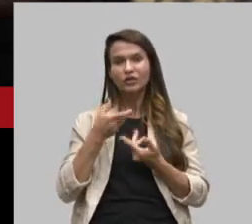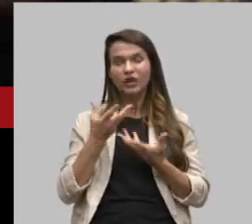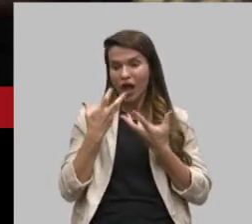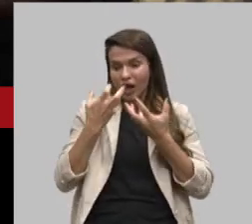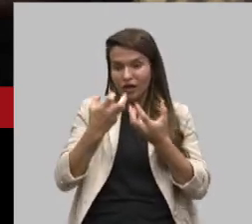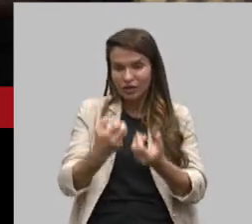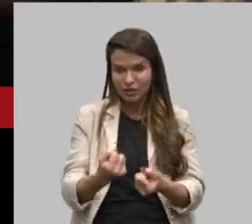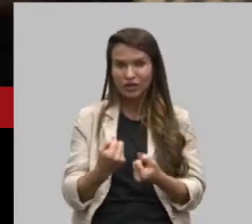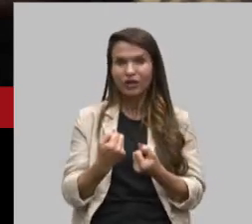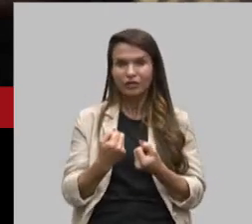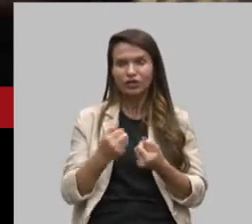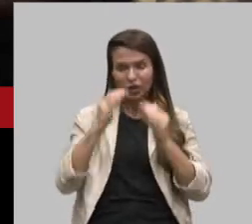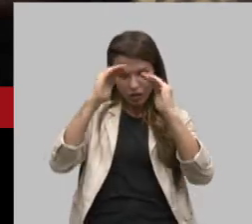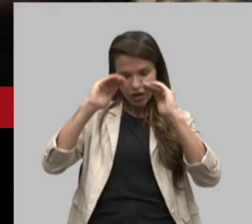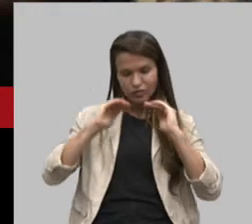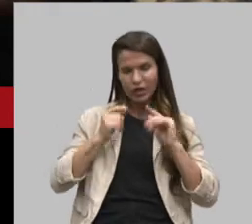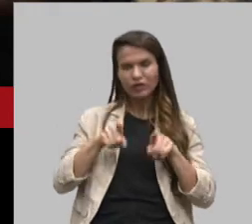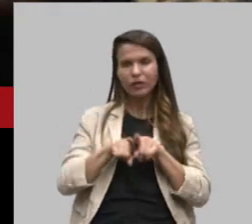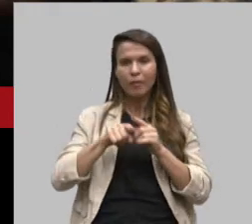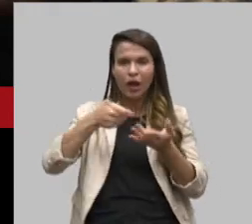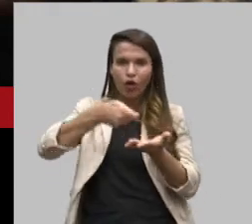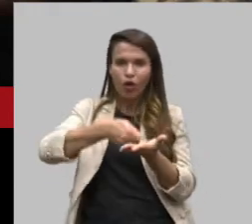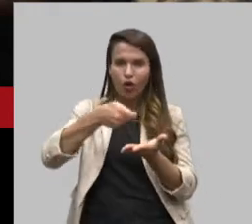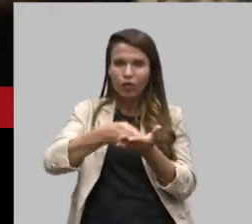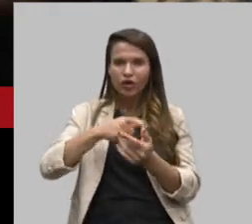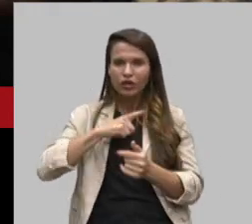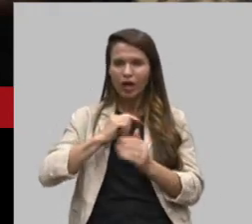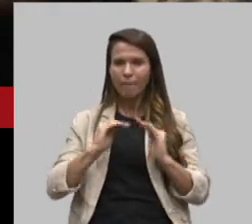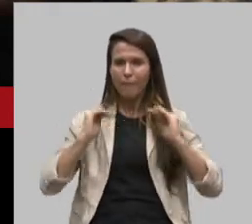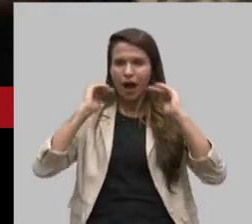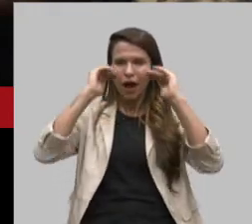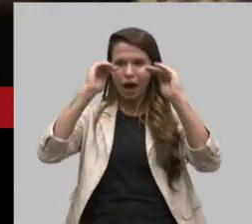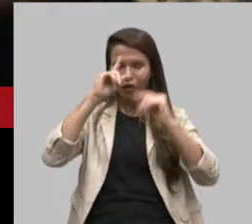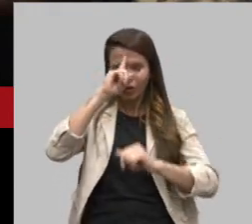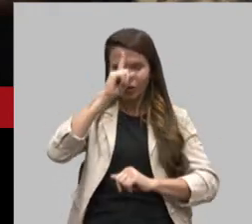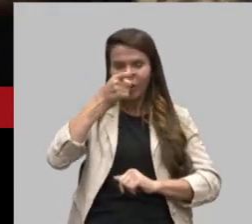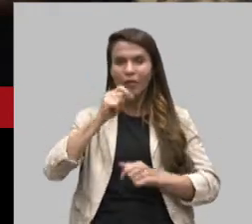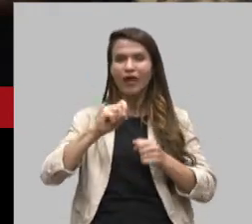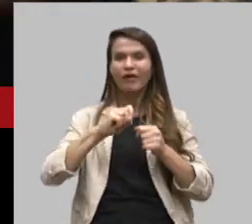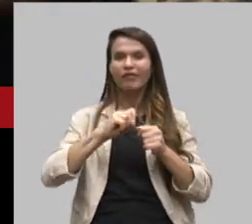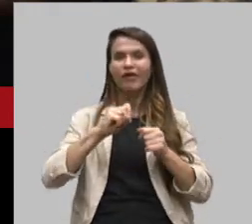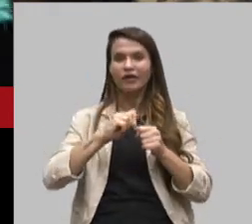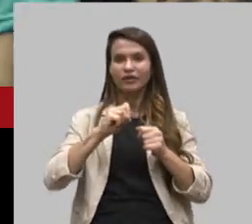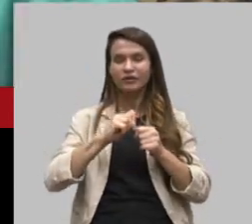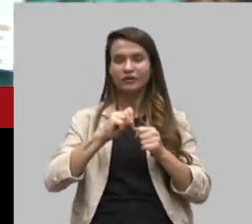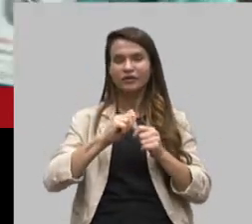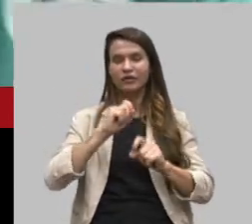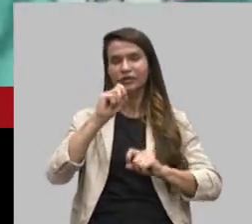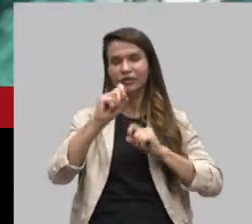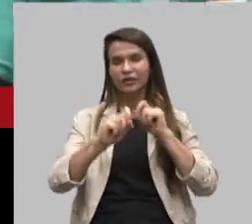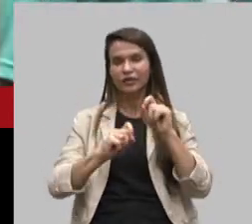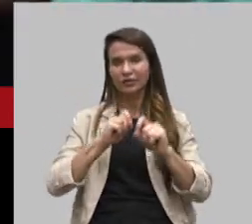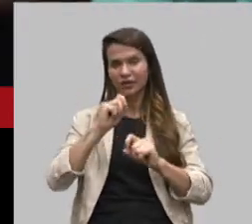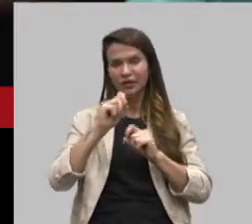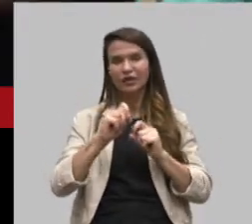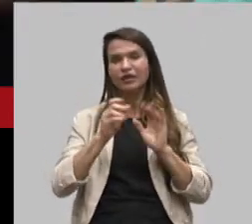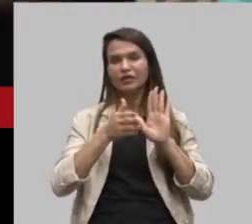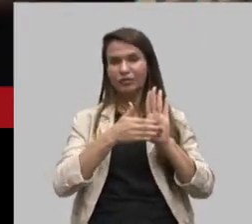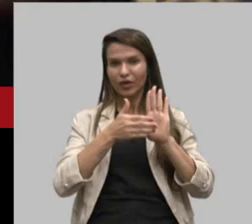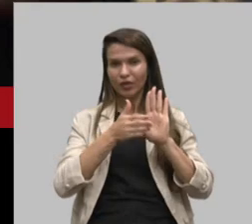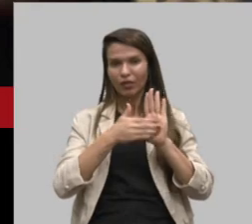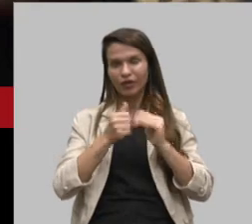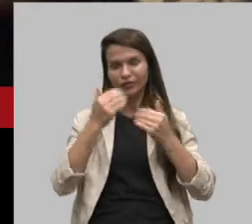em consideração cobrando daqueles que possuem a maior autoridade para realização desses eh dessas propostas muito